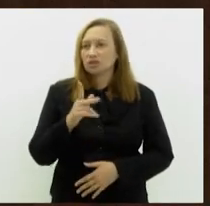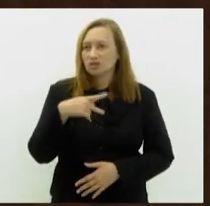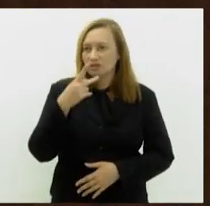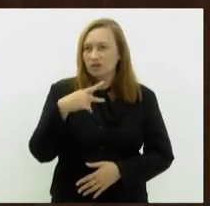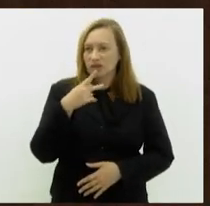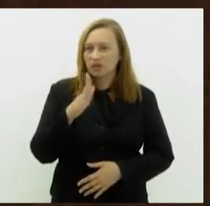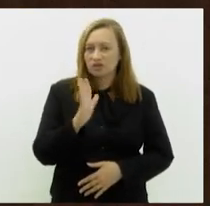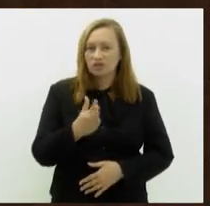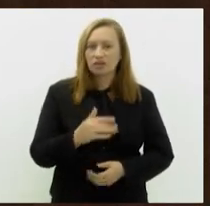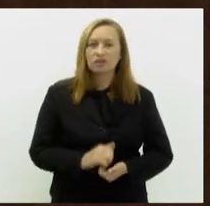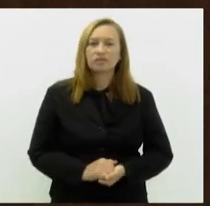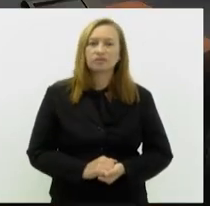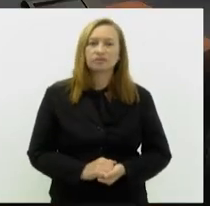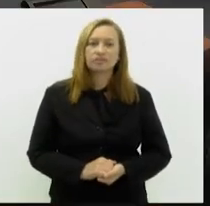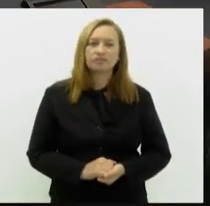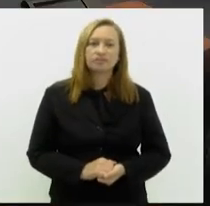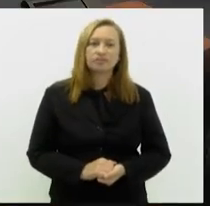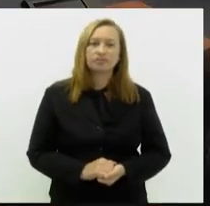acabei de fazer aqui.